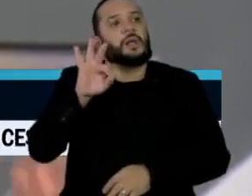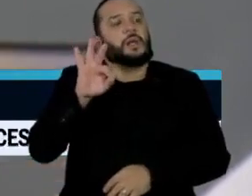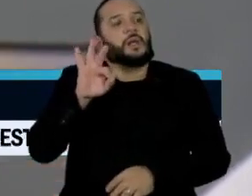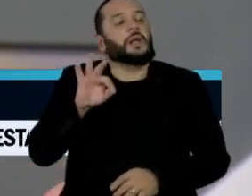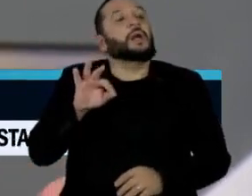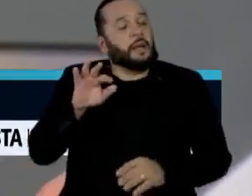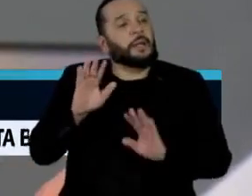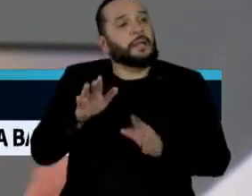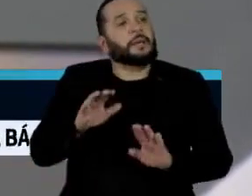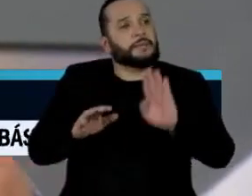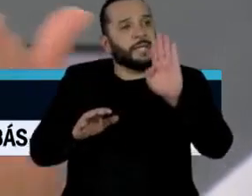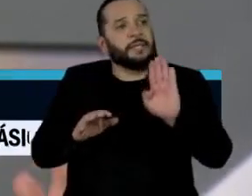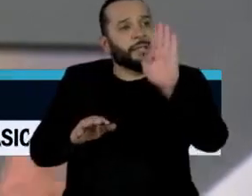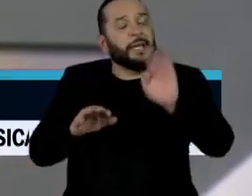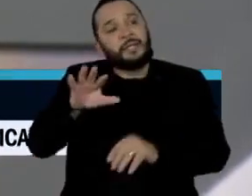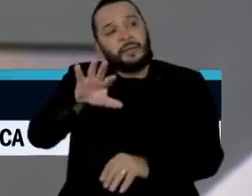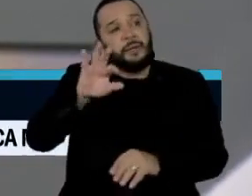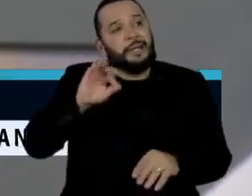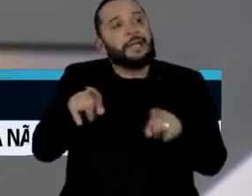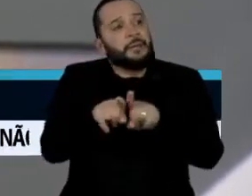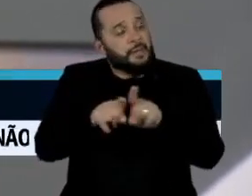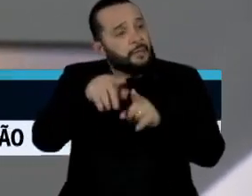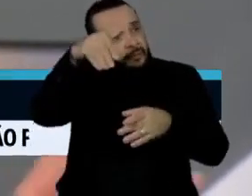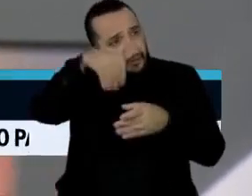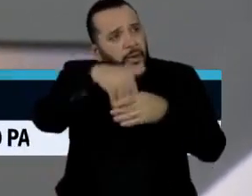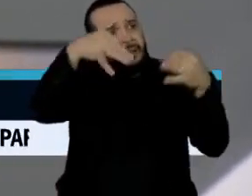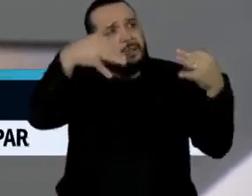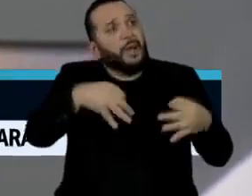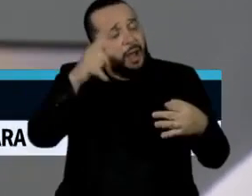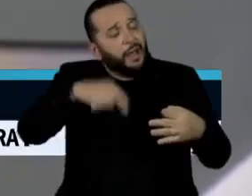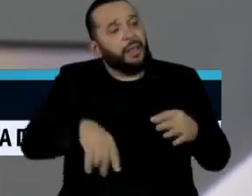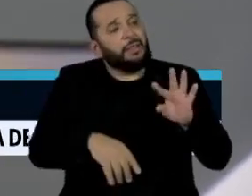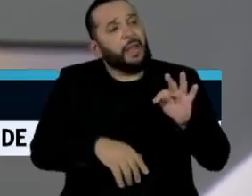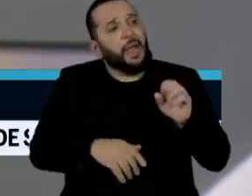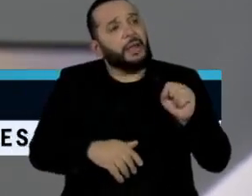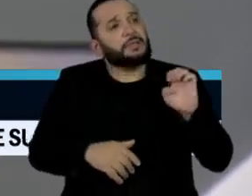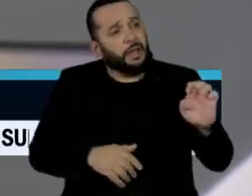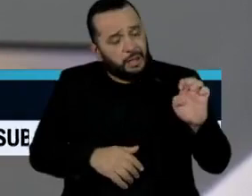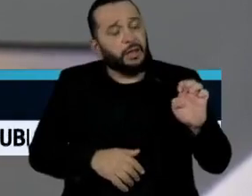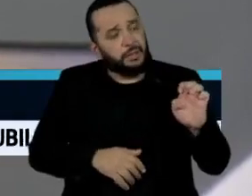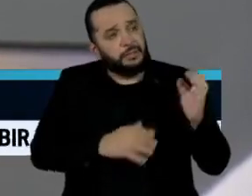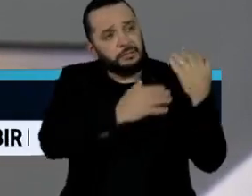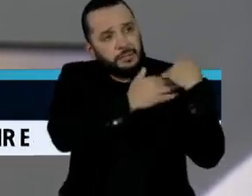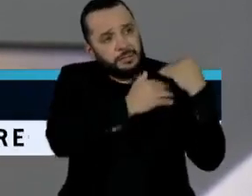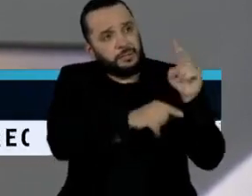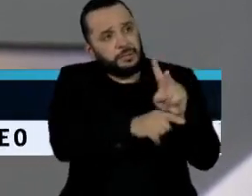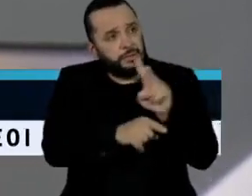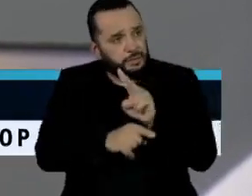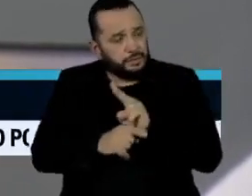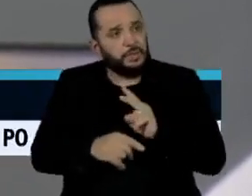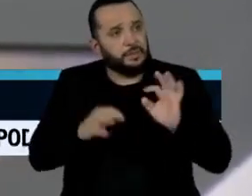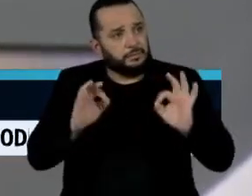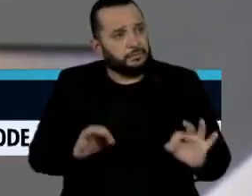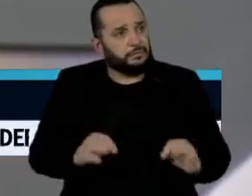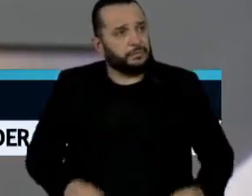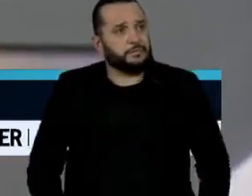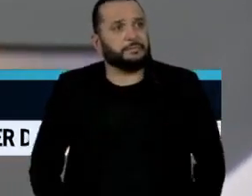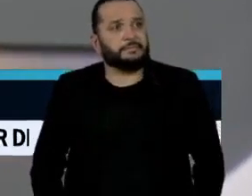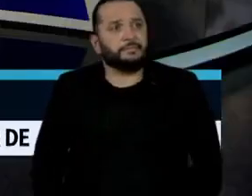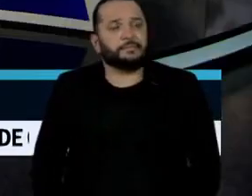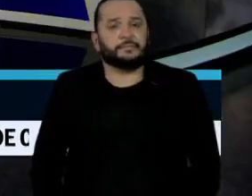EA garantia do seu voto que acontece é que deve dar isso que eu acho que é pra a porta blindagem que o início eram relação aos